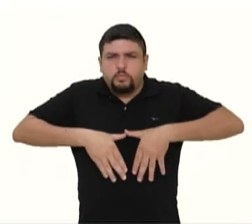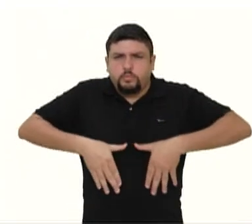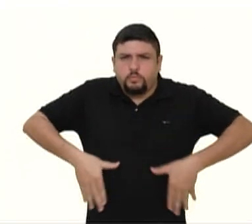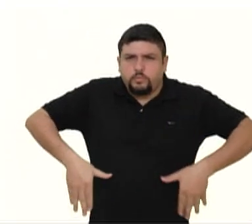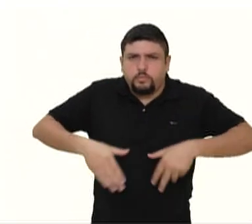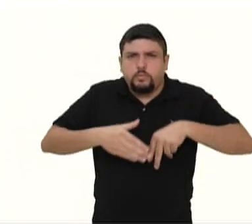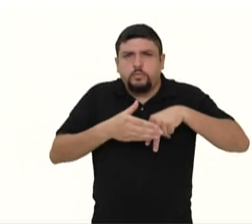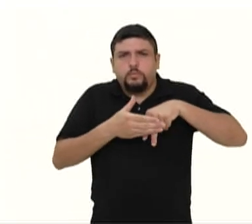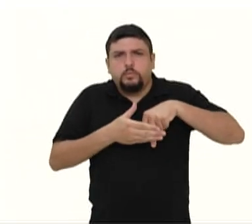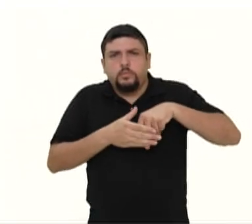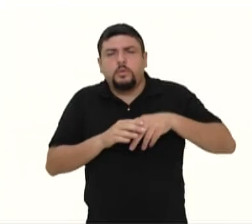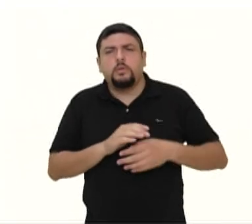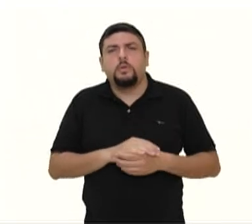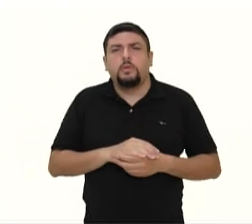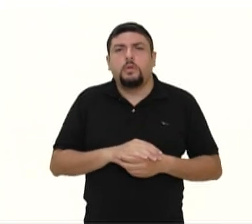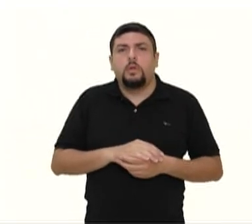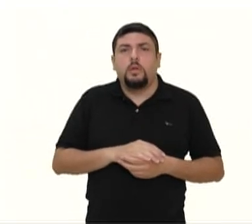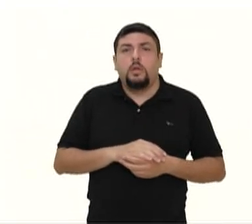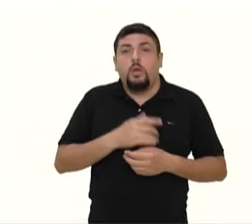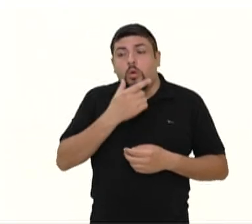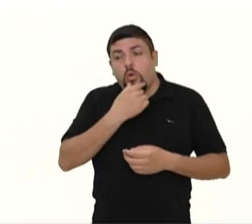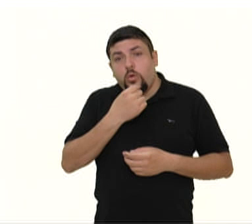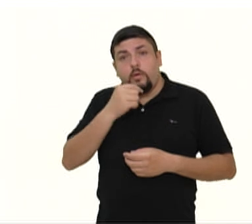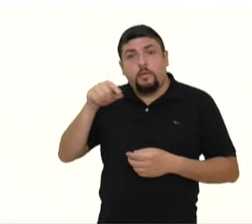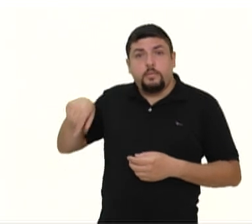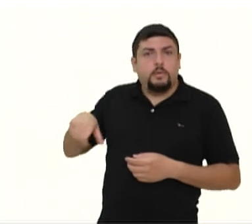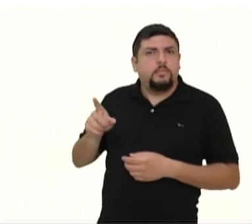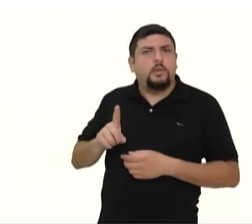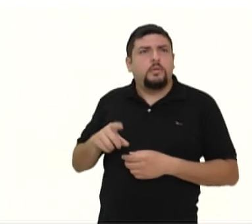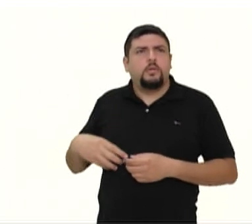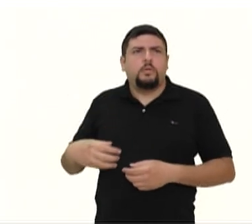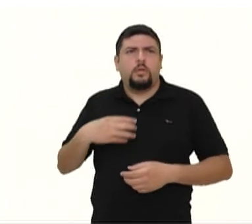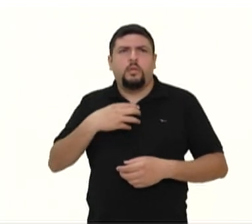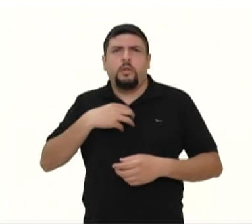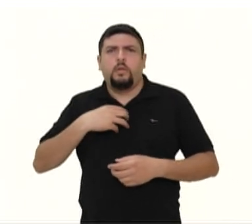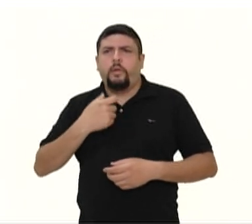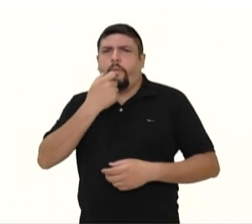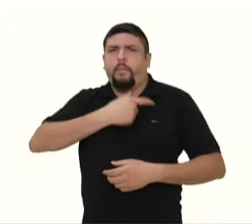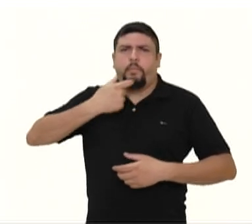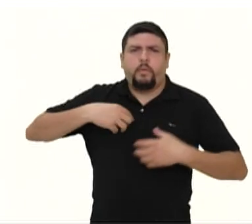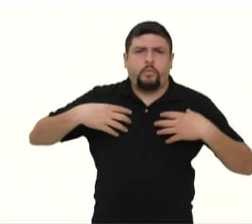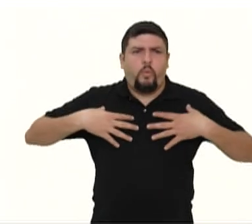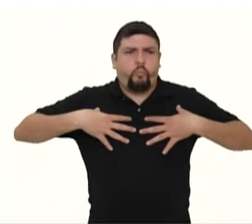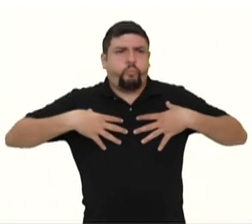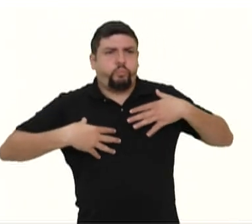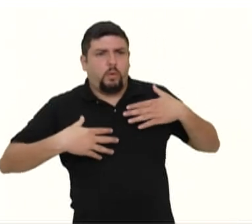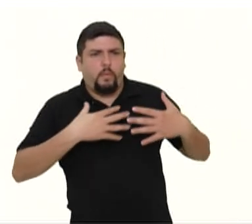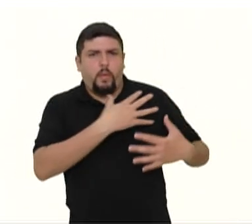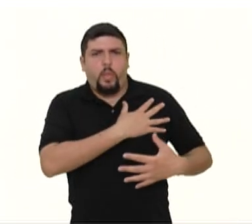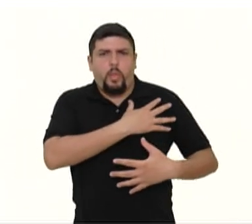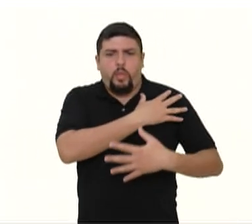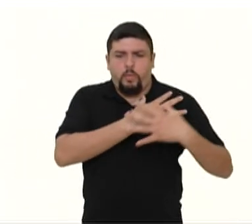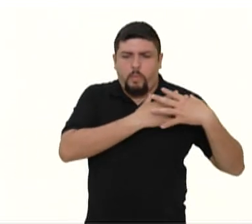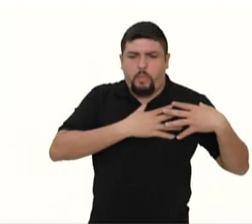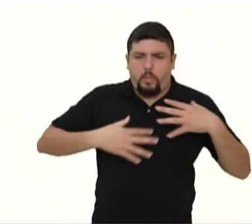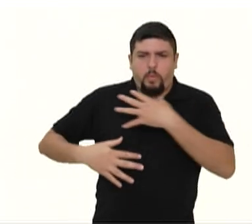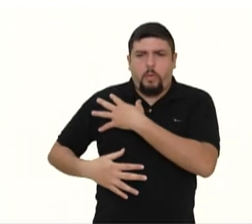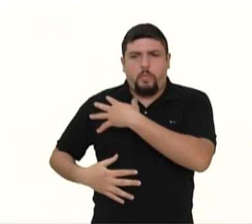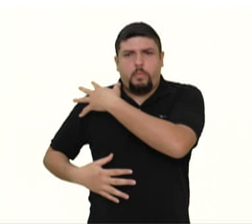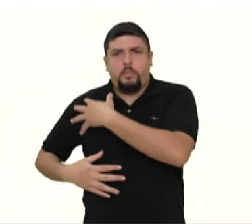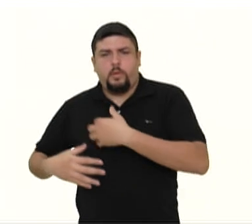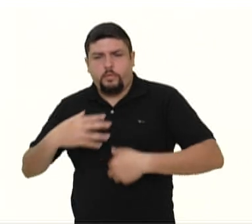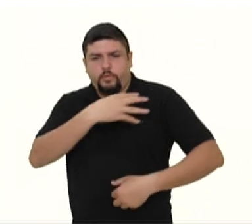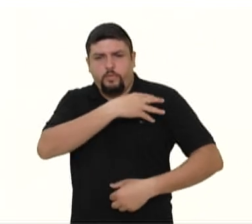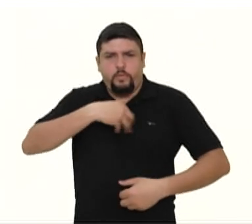só a canela, bem típico. E ele não, né, aquela estética carnavalesca, com essa roupa de bufão, né, fazendo caras e bocas. Aí